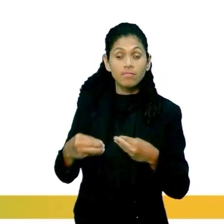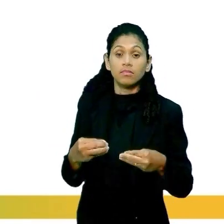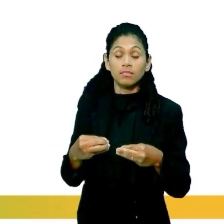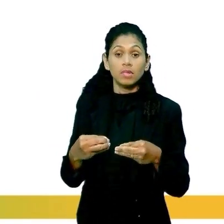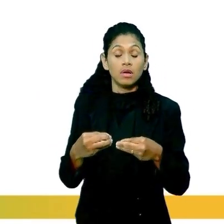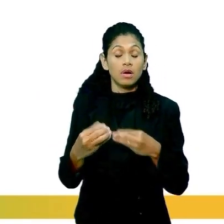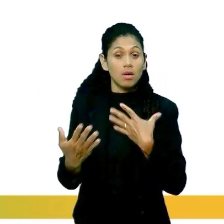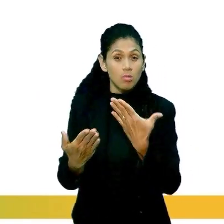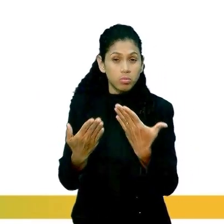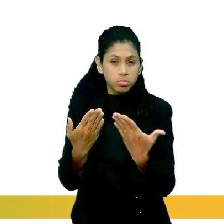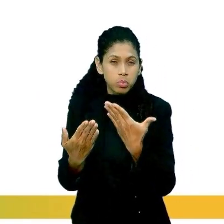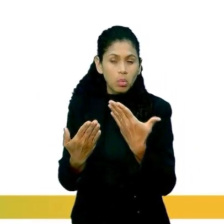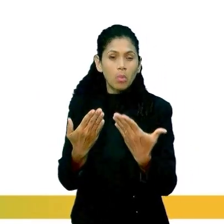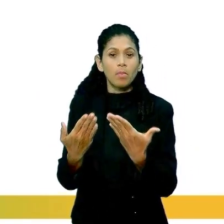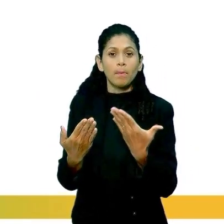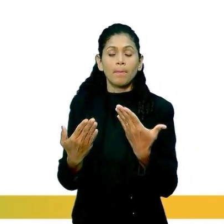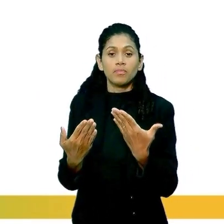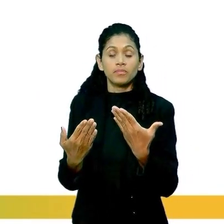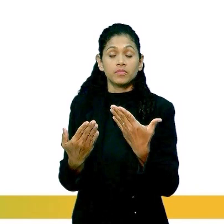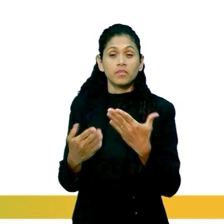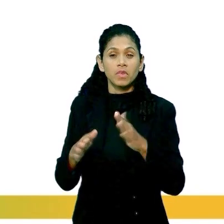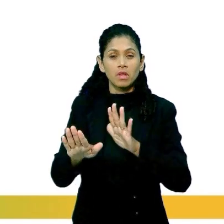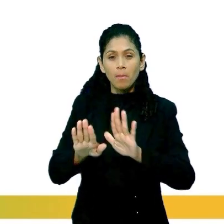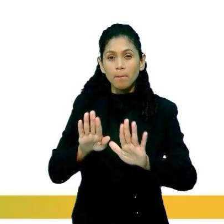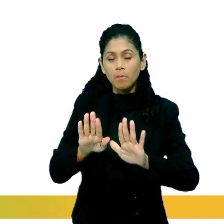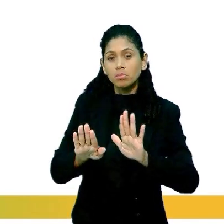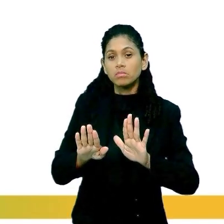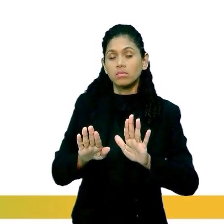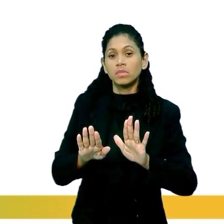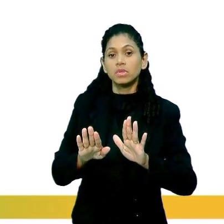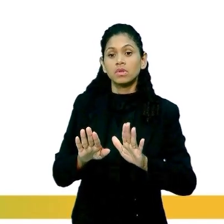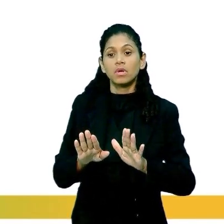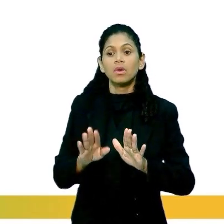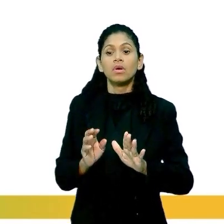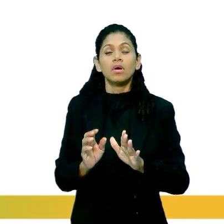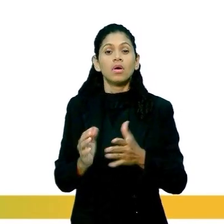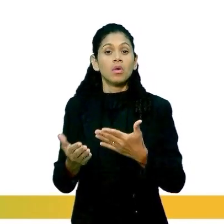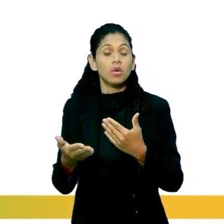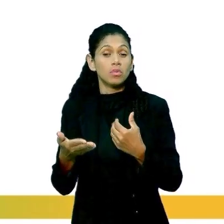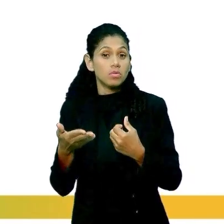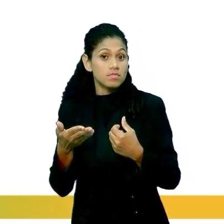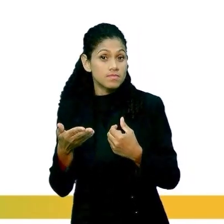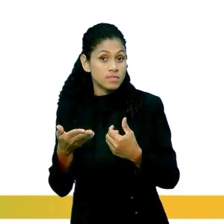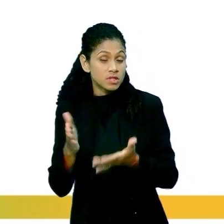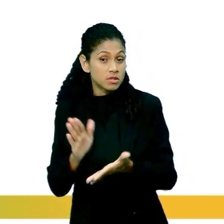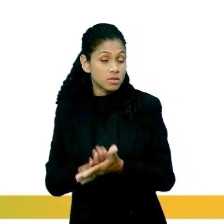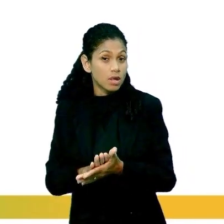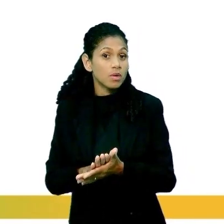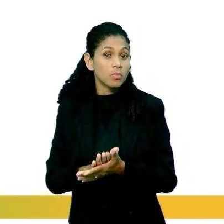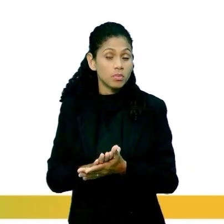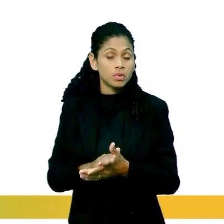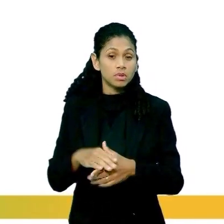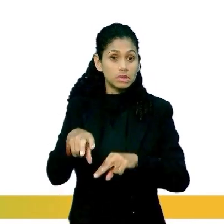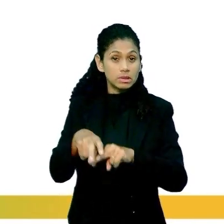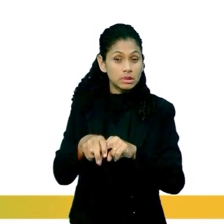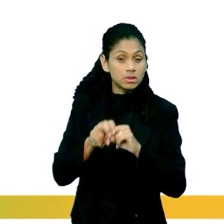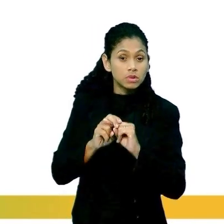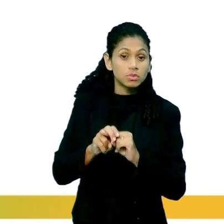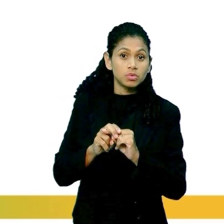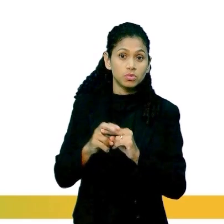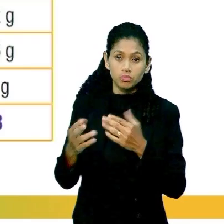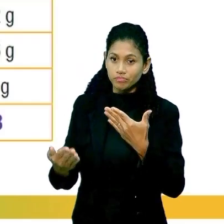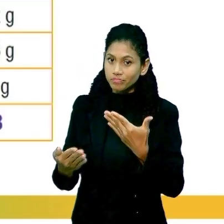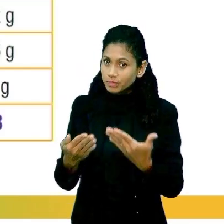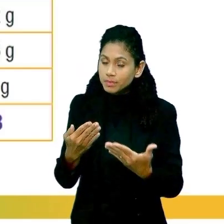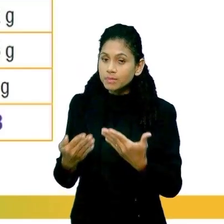dada em número de mols, em número de massa, em número de volumes, pela constante de Avogadro, desde que você tenha uma proporção bem